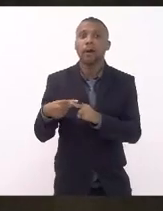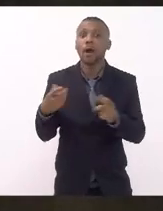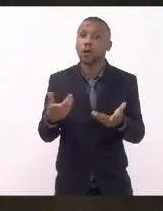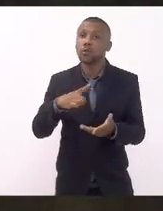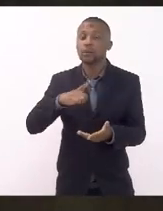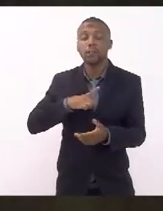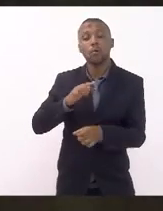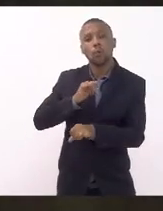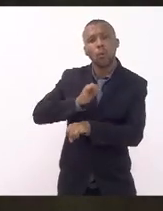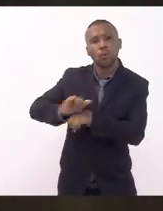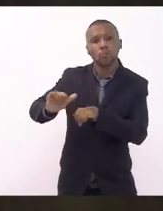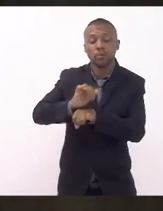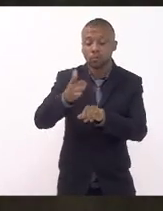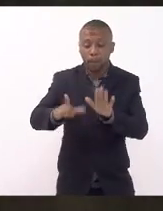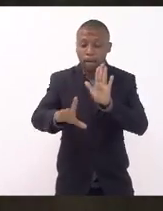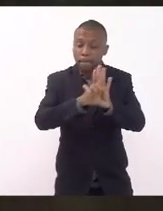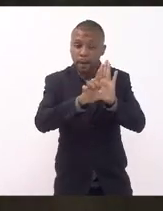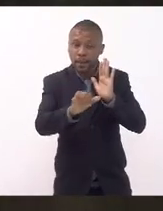um instrumento